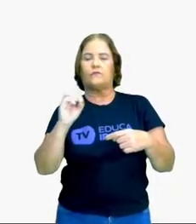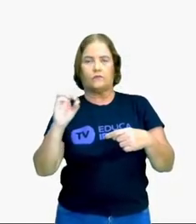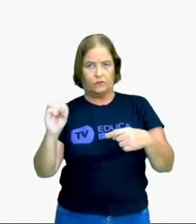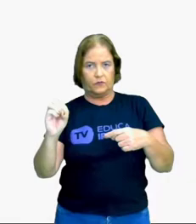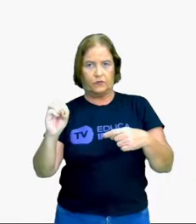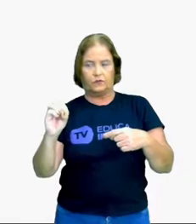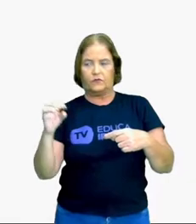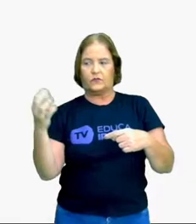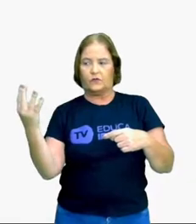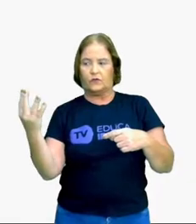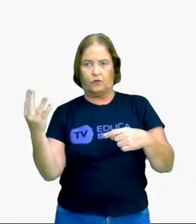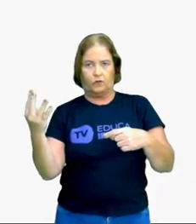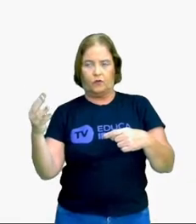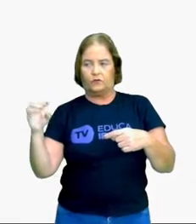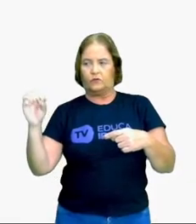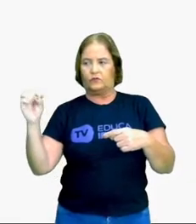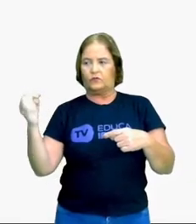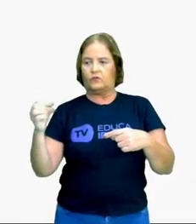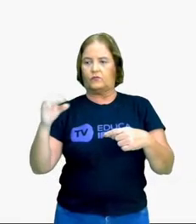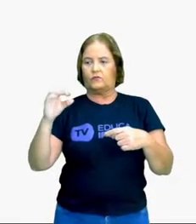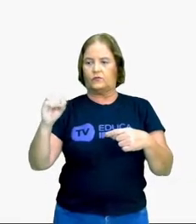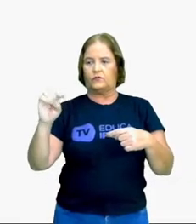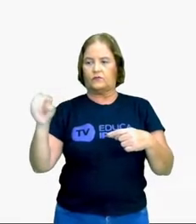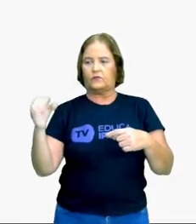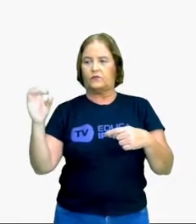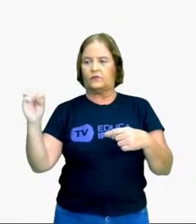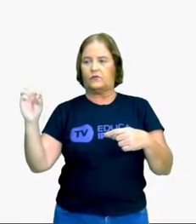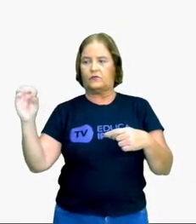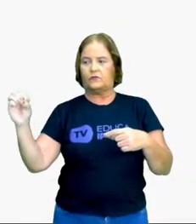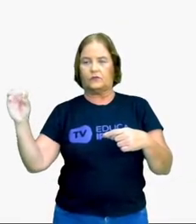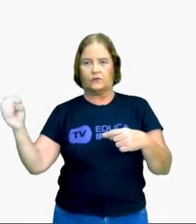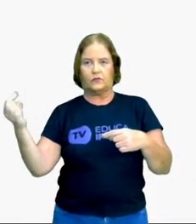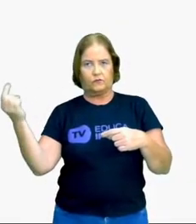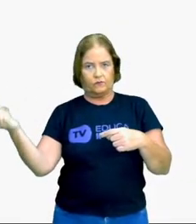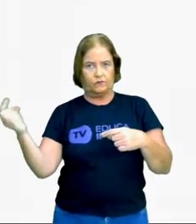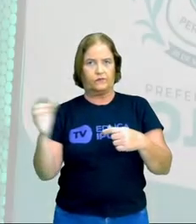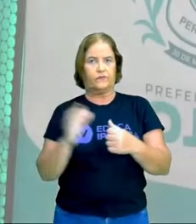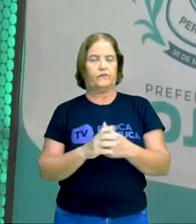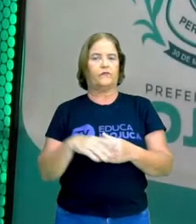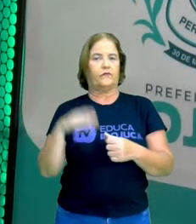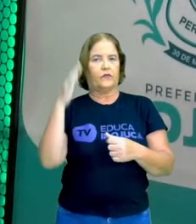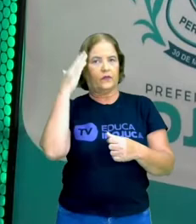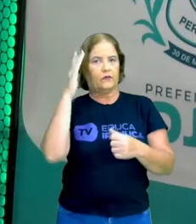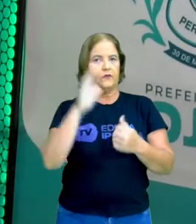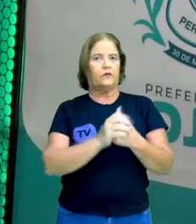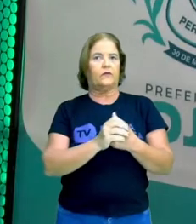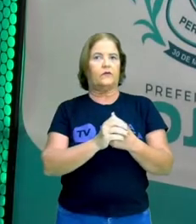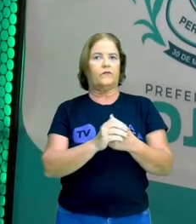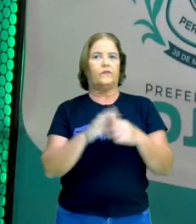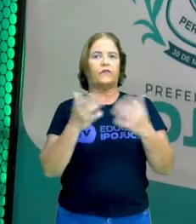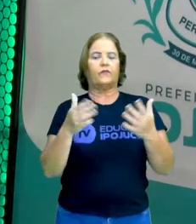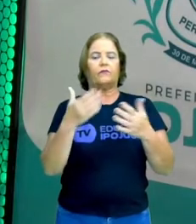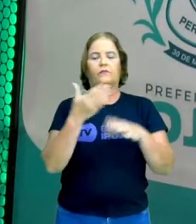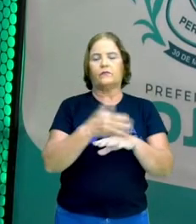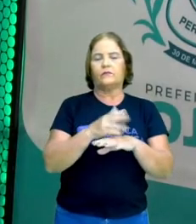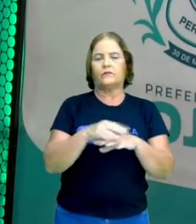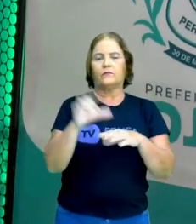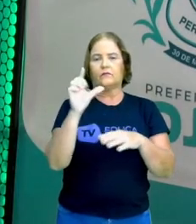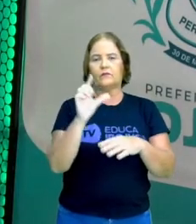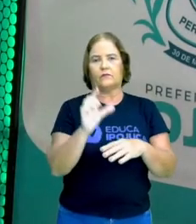a vírgula do lado direito. Tudo bem aí? É hora de praticar um pouco. Vamos praticar um pouco?